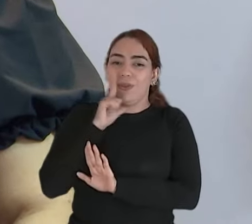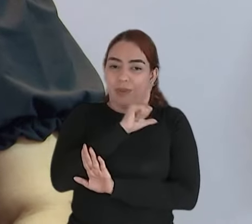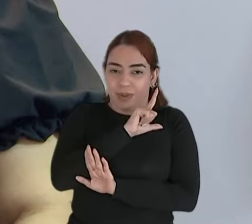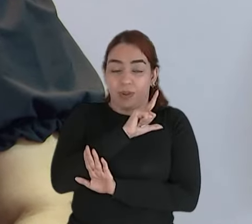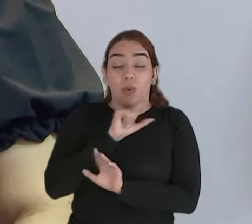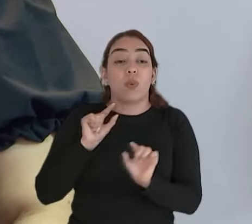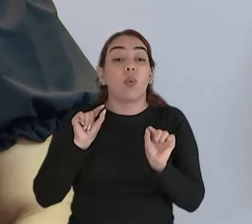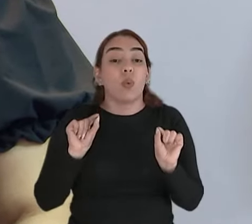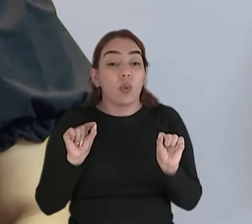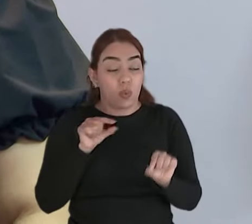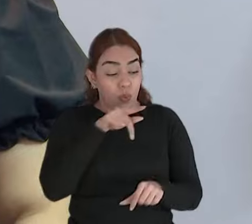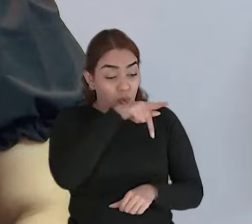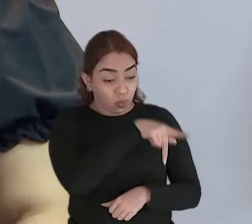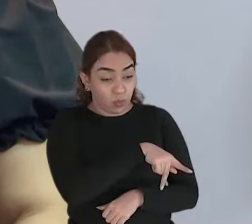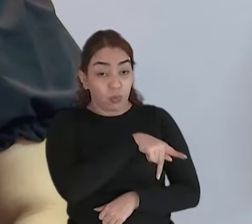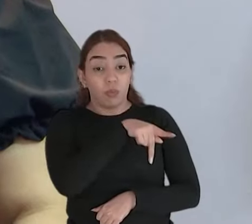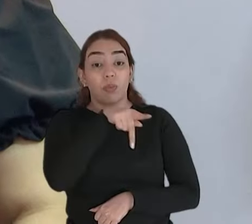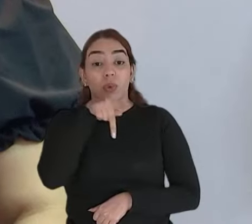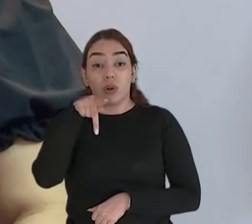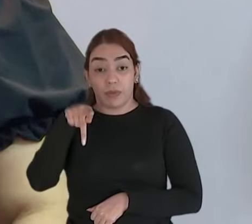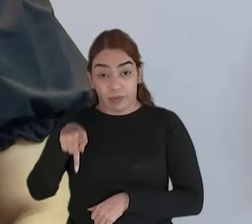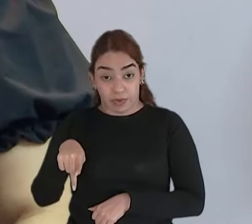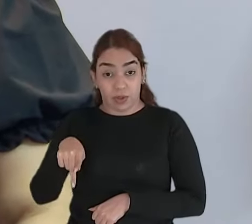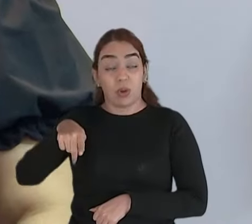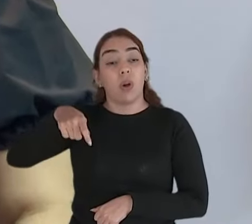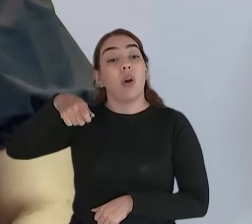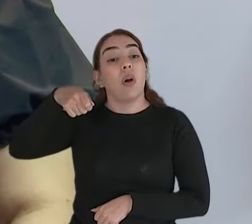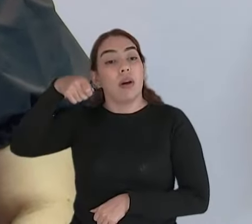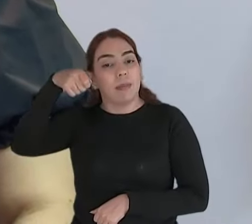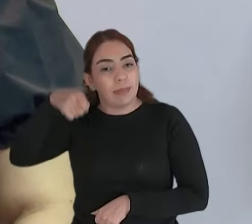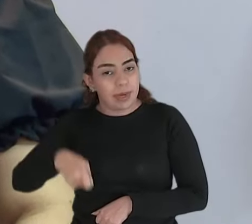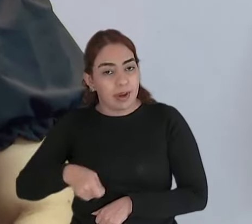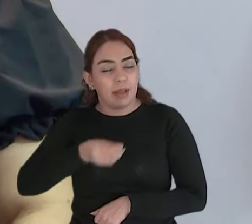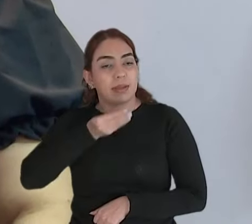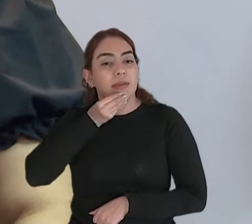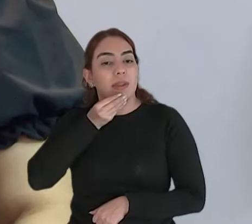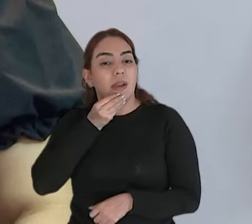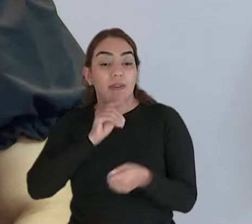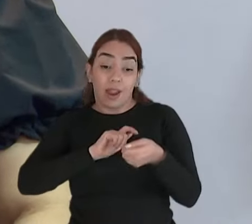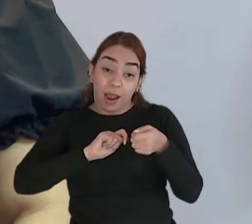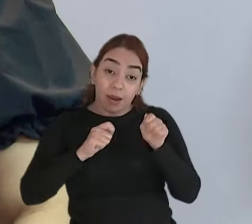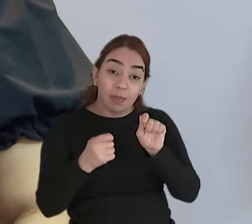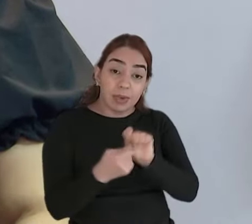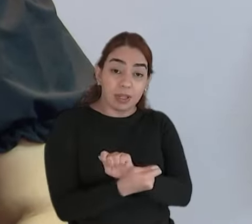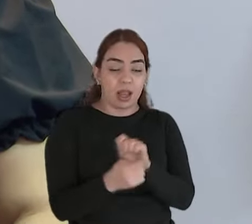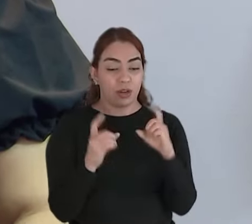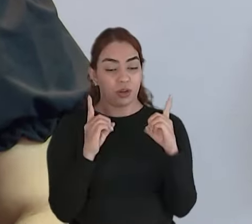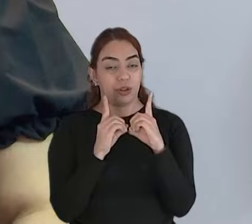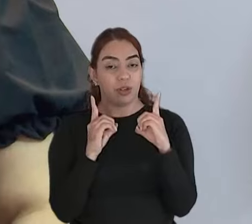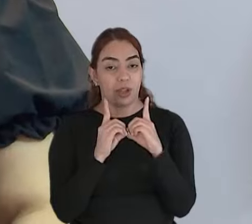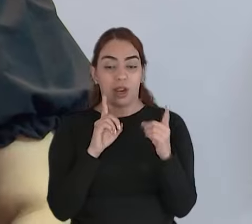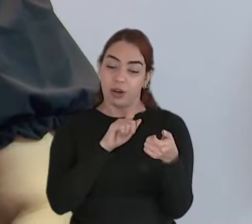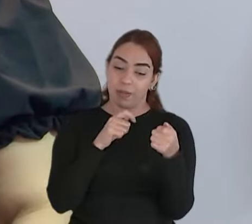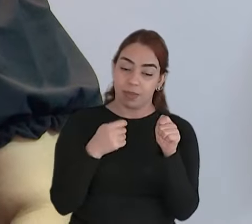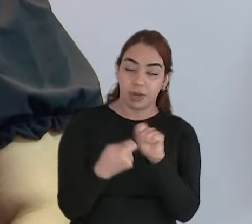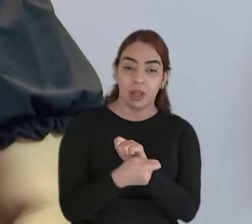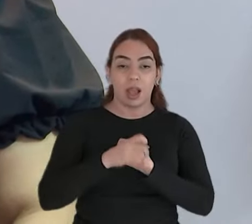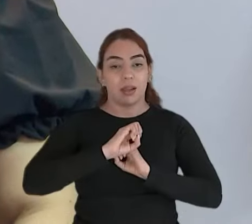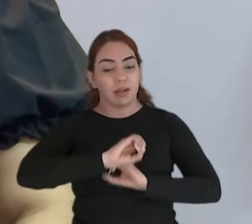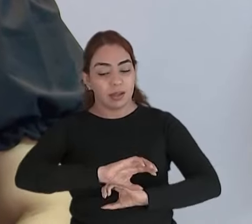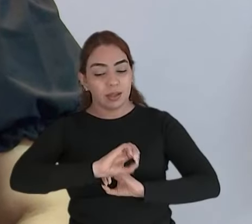o professor ele, né, tem por obrigação, né, de adequar, de adaptar, de